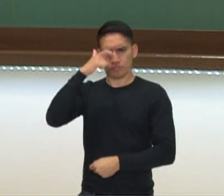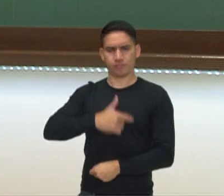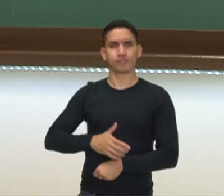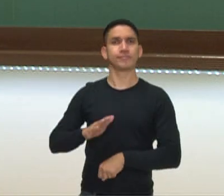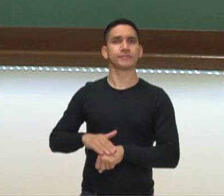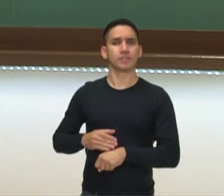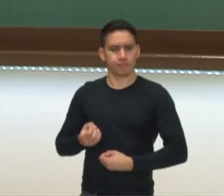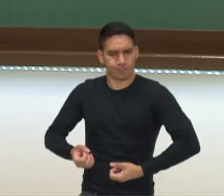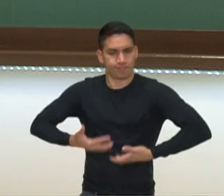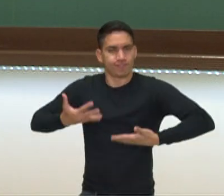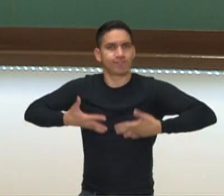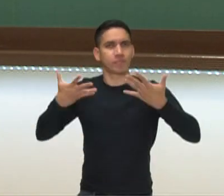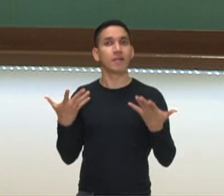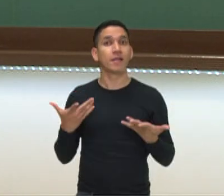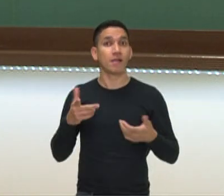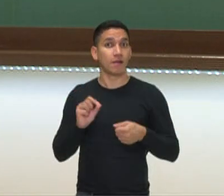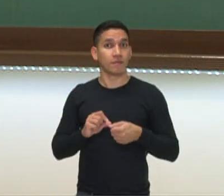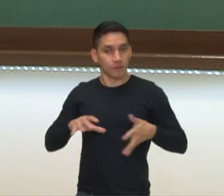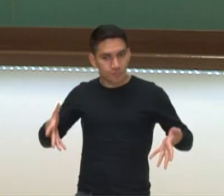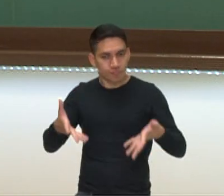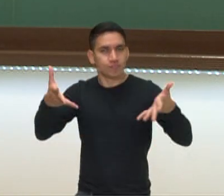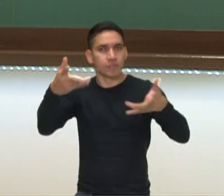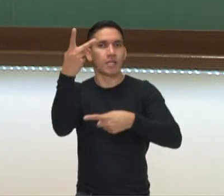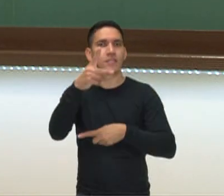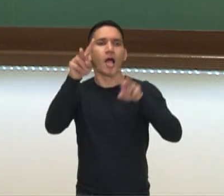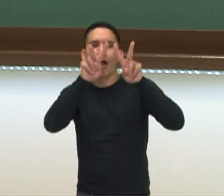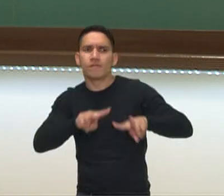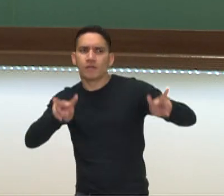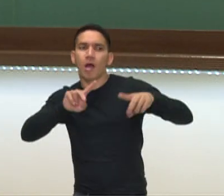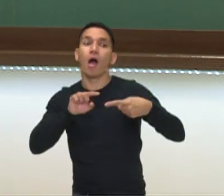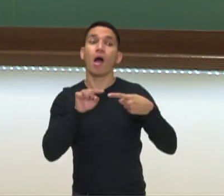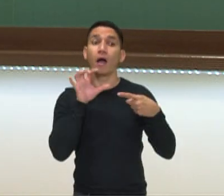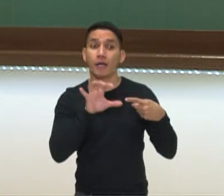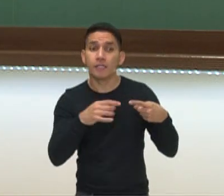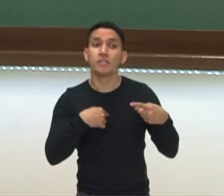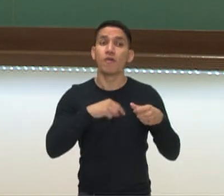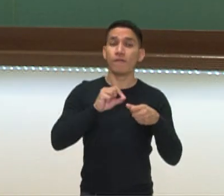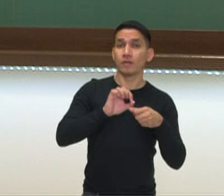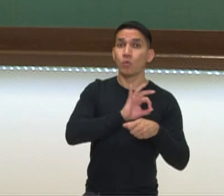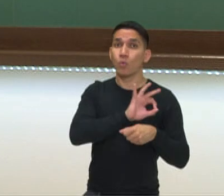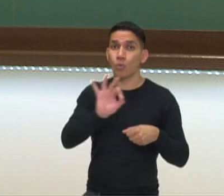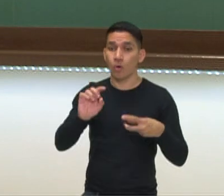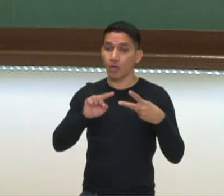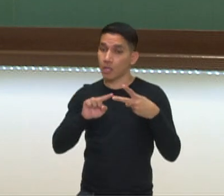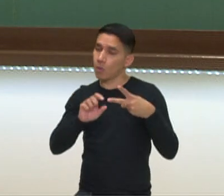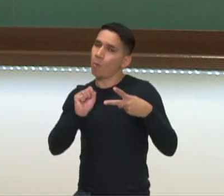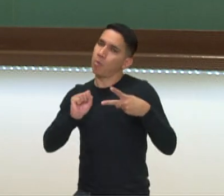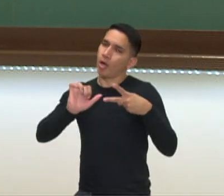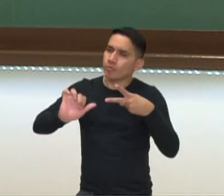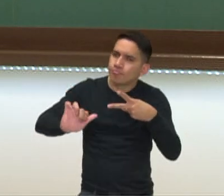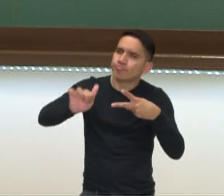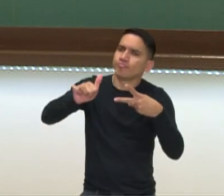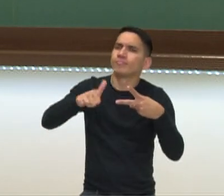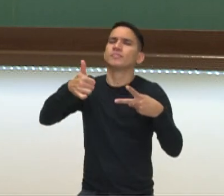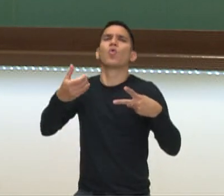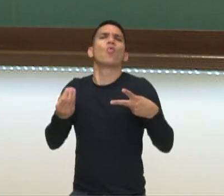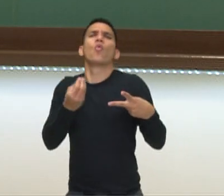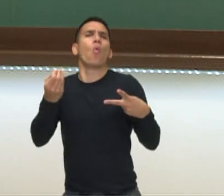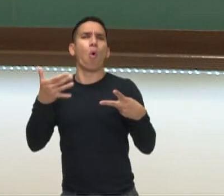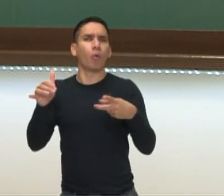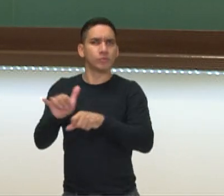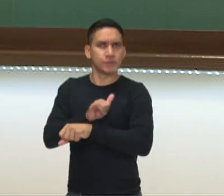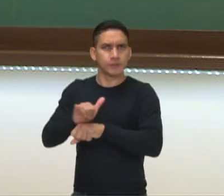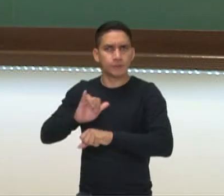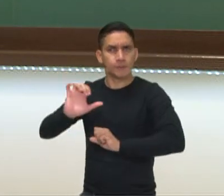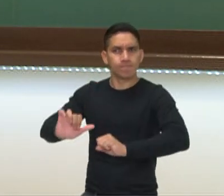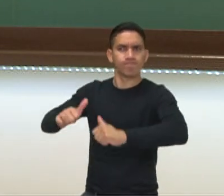sendo instigado, né? Você consegue visualizar, olha, isso aqui eu faço bem, isso aqui eu posso aperfeiçoar, de que forma eu vou